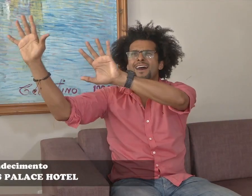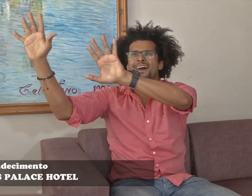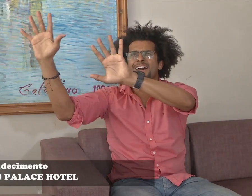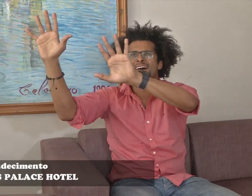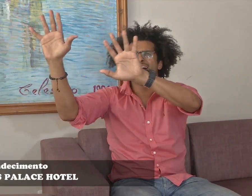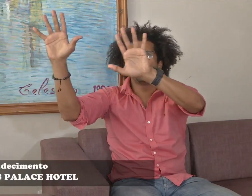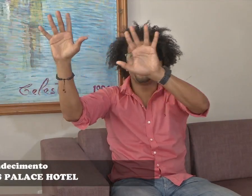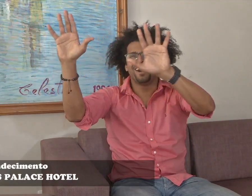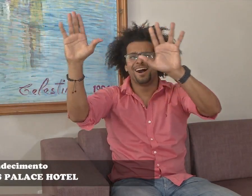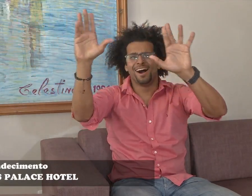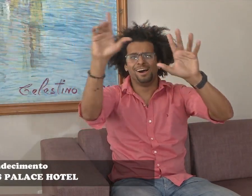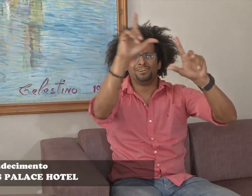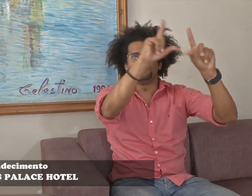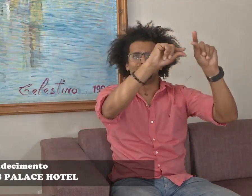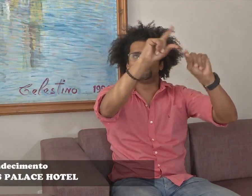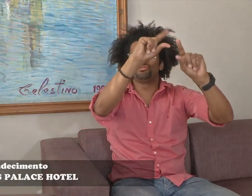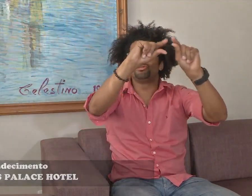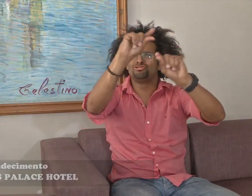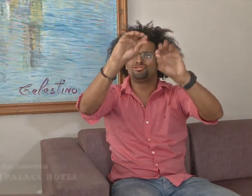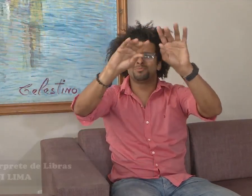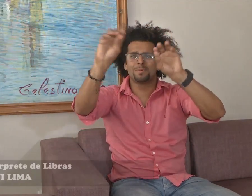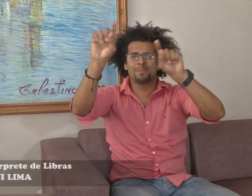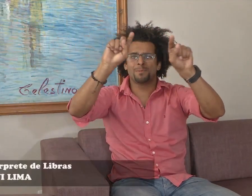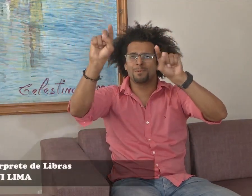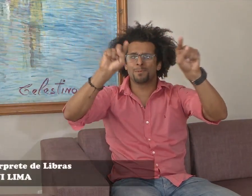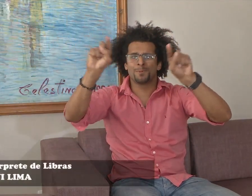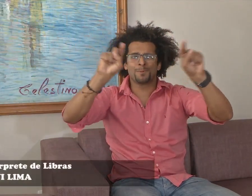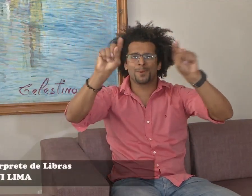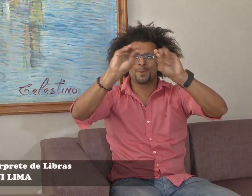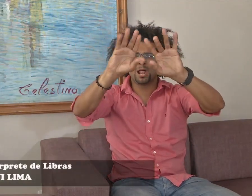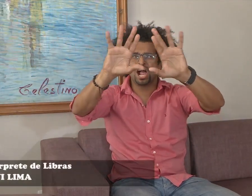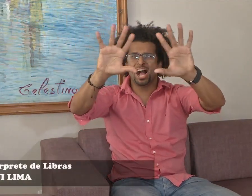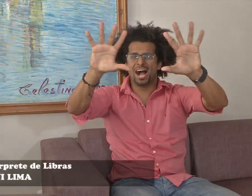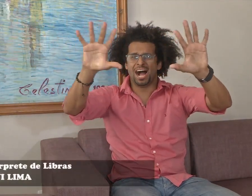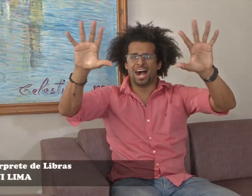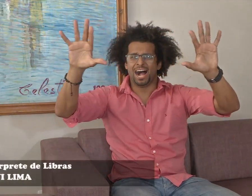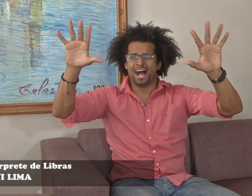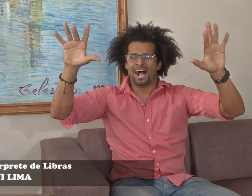A maré sobe, a noite chega com seu céu estrelado.